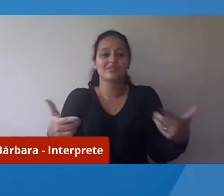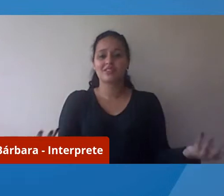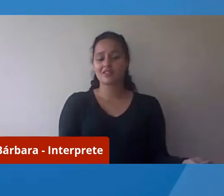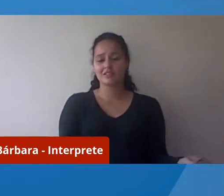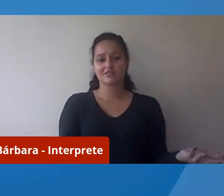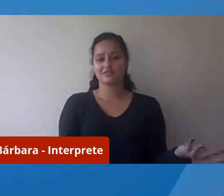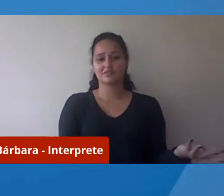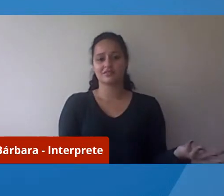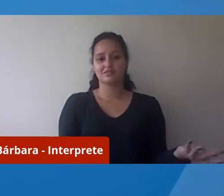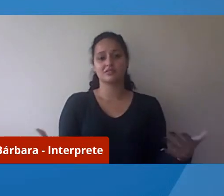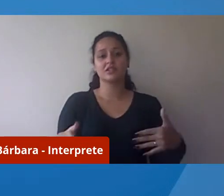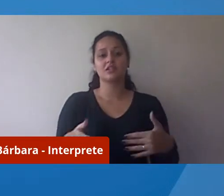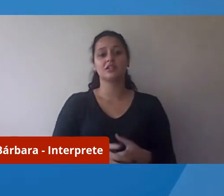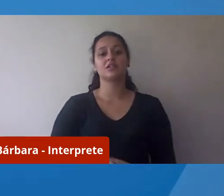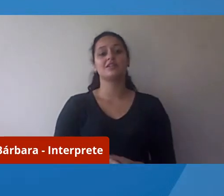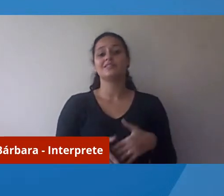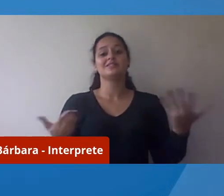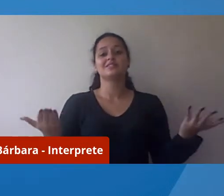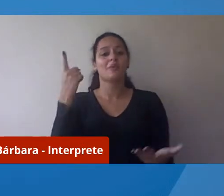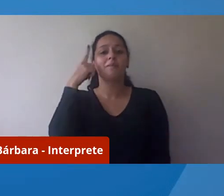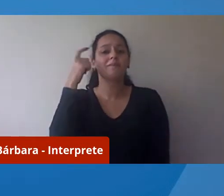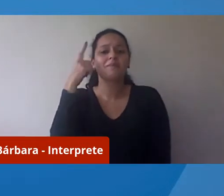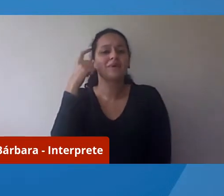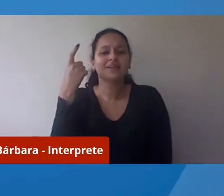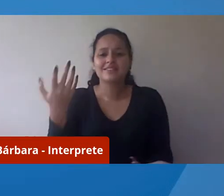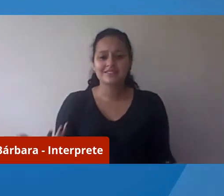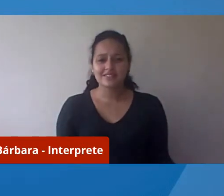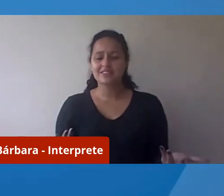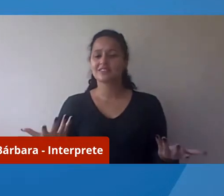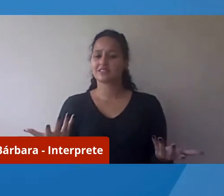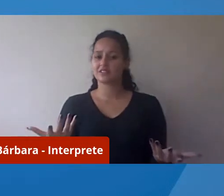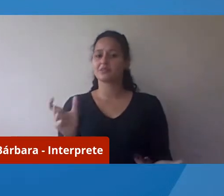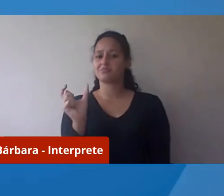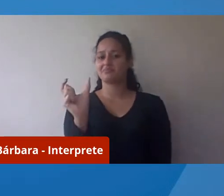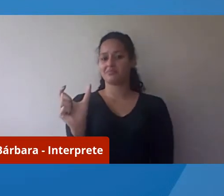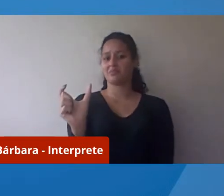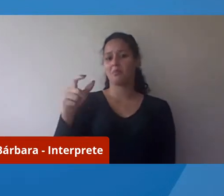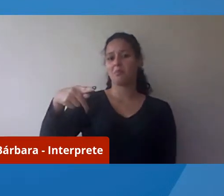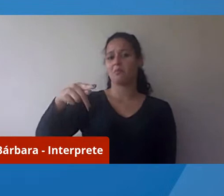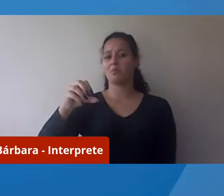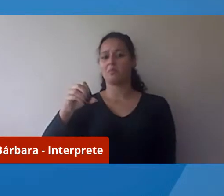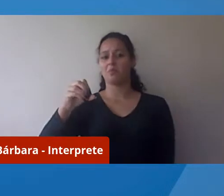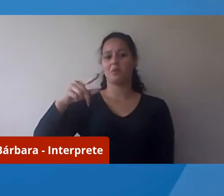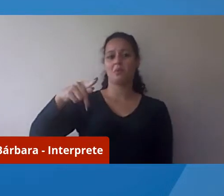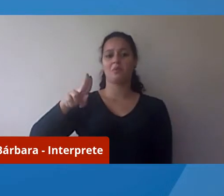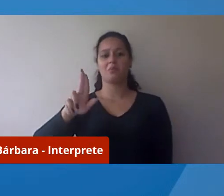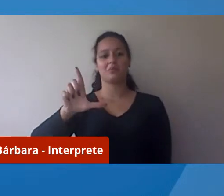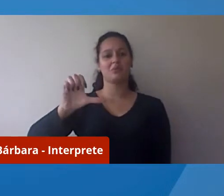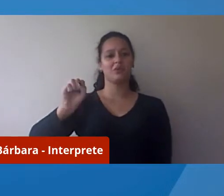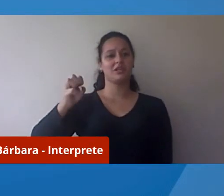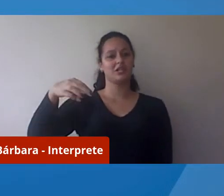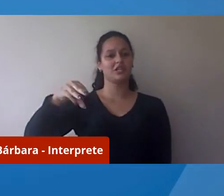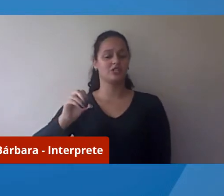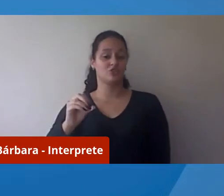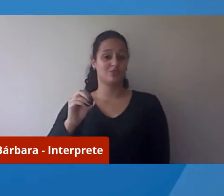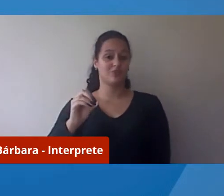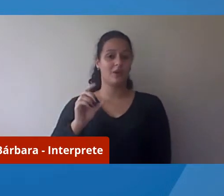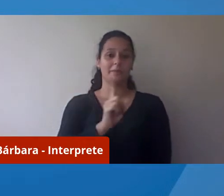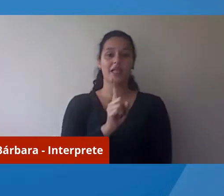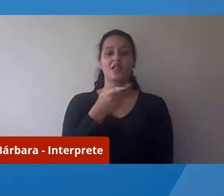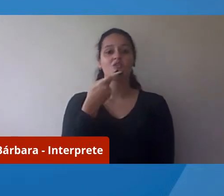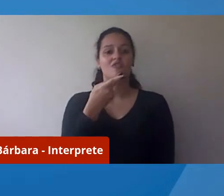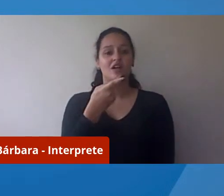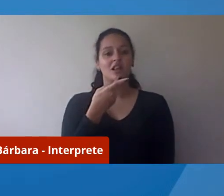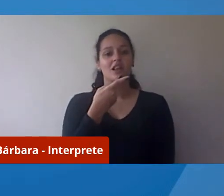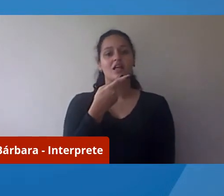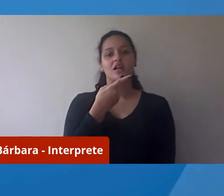Primeiro, é um eufemismo. Né? Quer dizer, em vez de falar em extrema-direita, ultra-reacionária